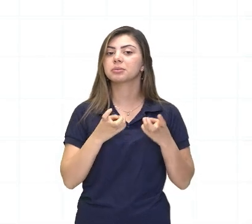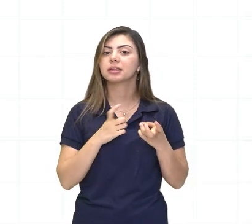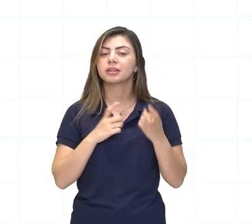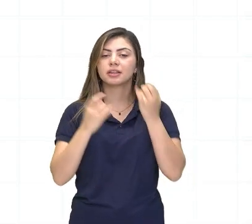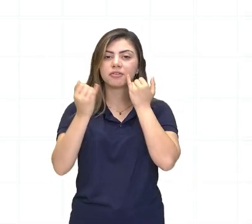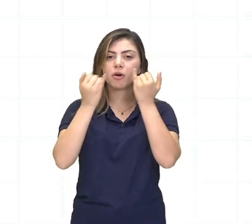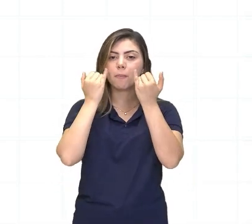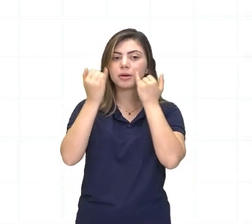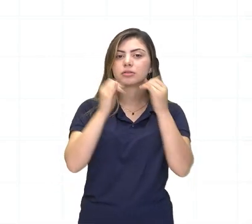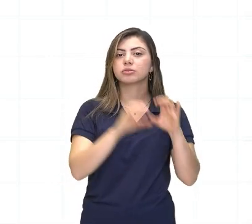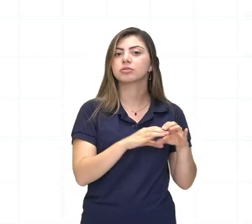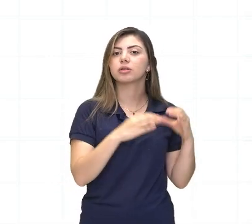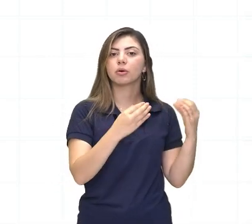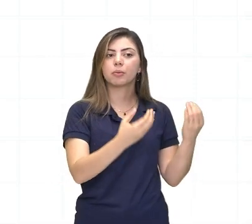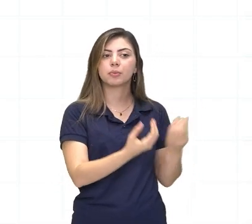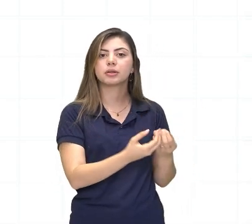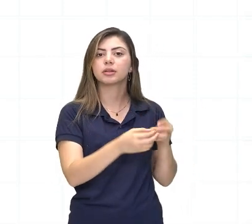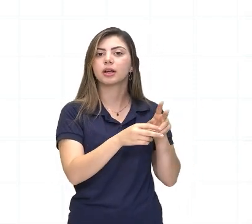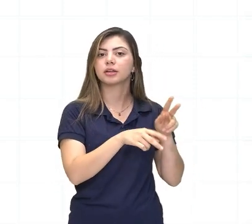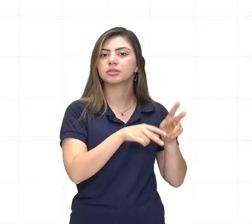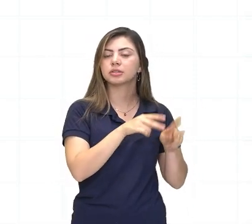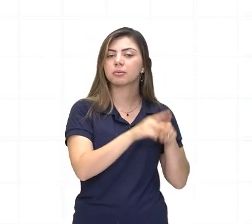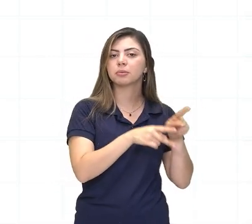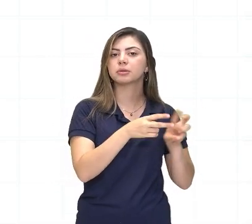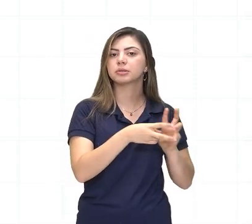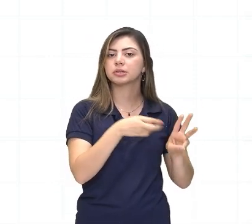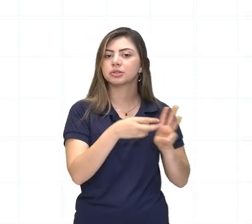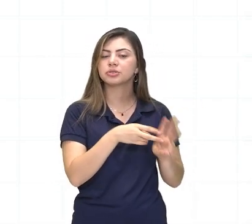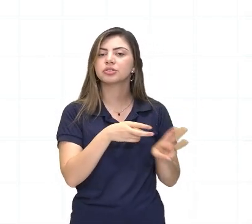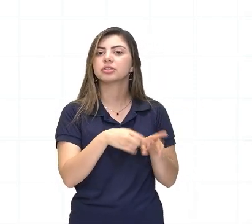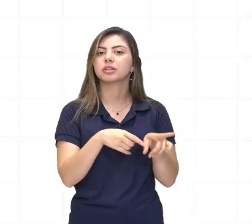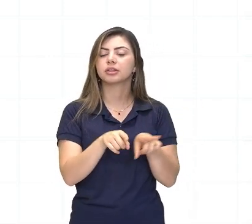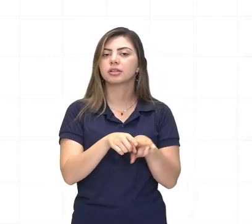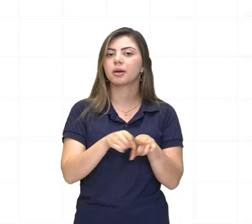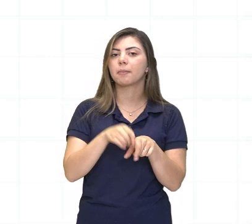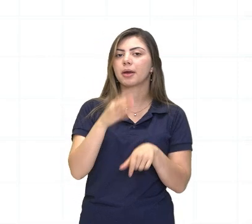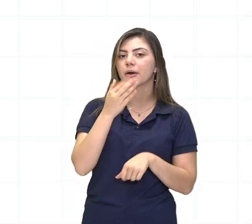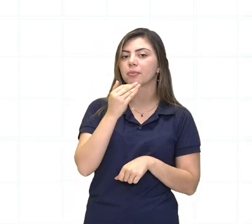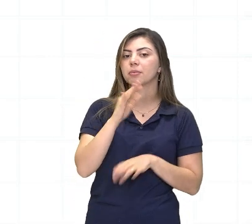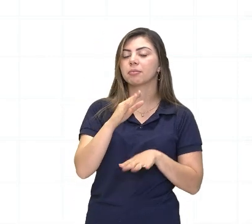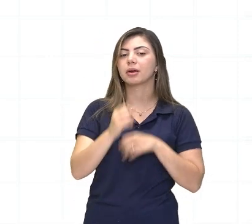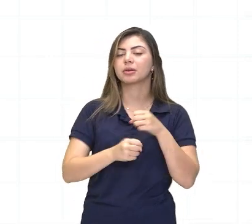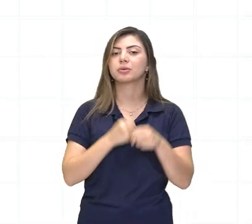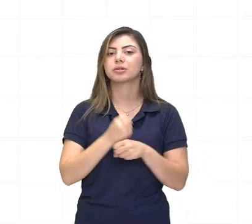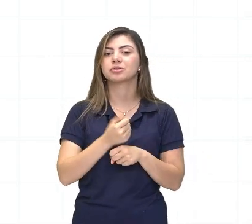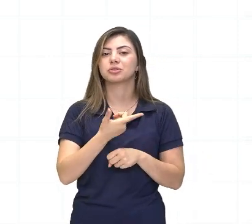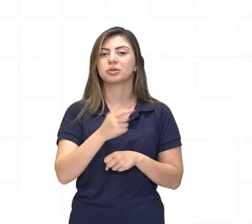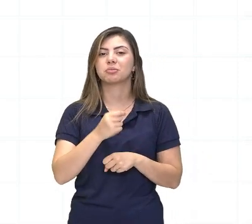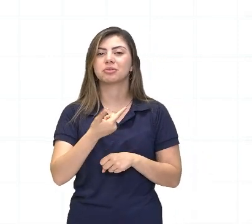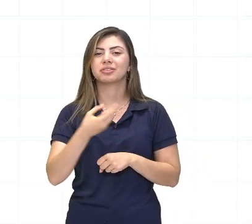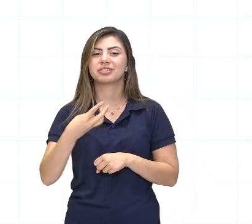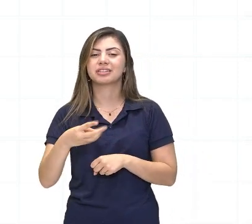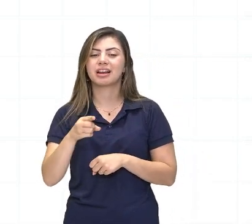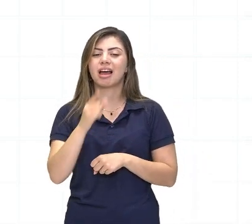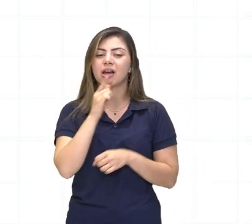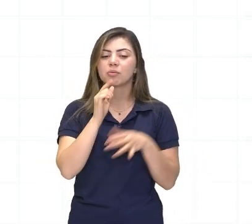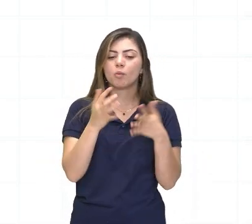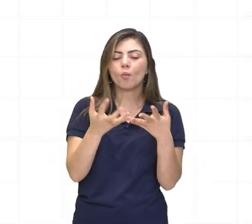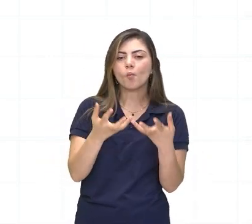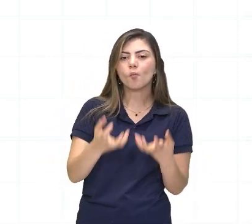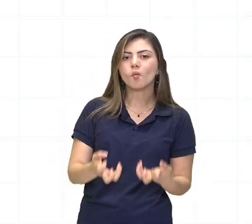a aldeia e sobre o dia a dia, o aspecto da alimentação. Mas em 2023, devido à seca extrema nos rios, o peixe